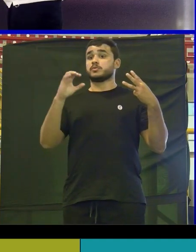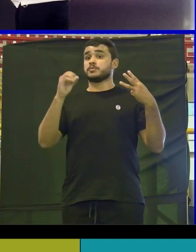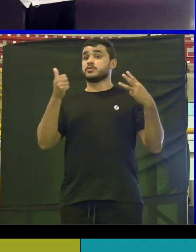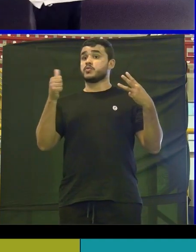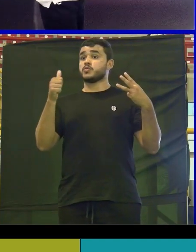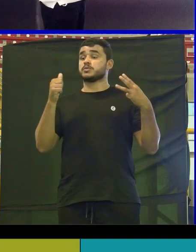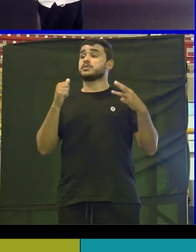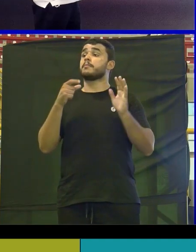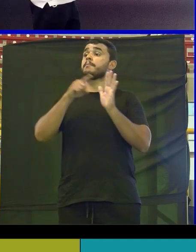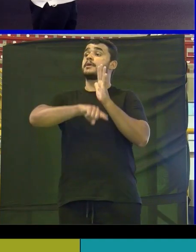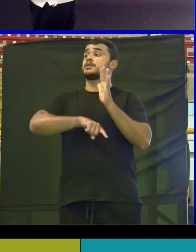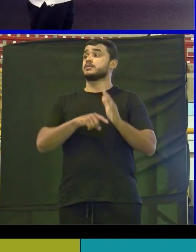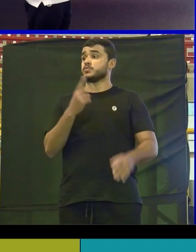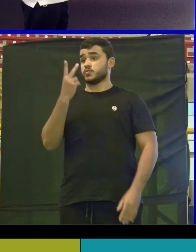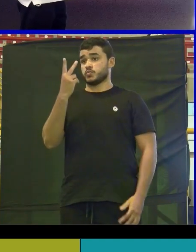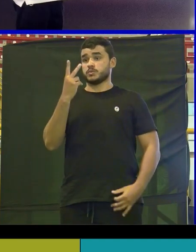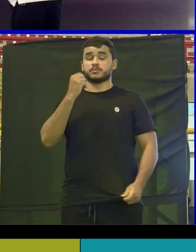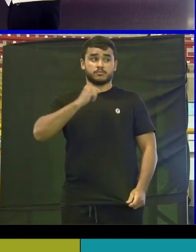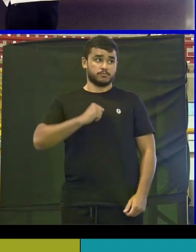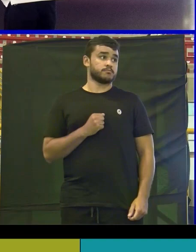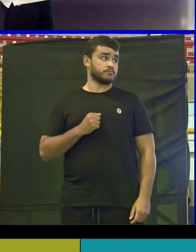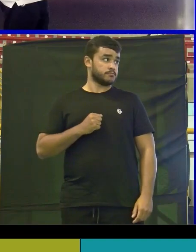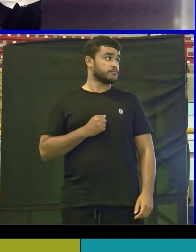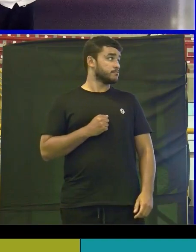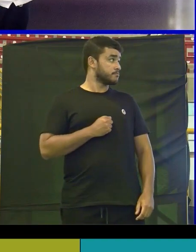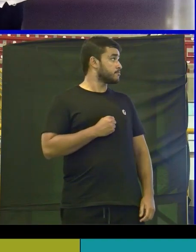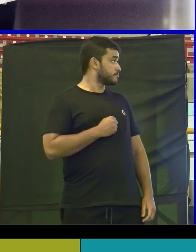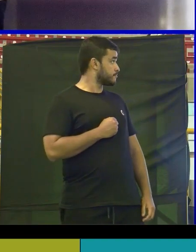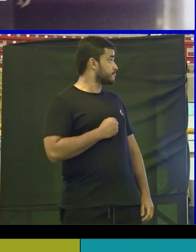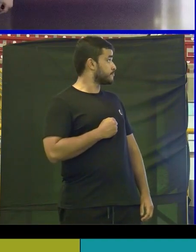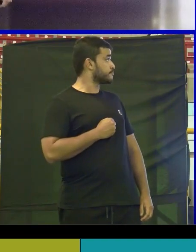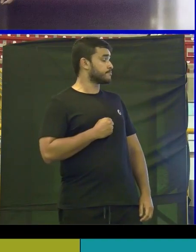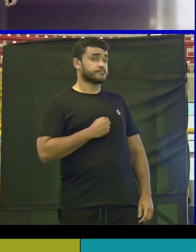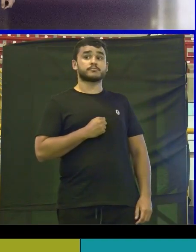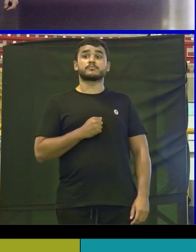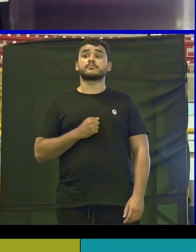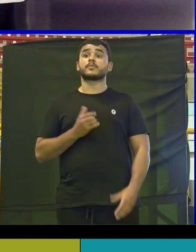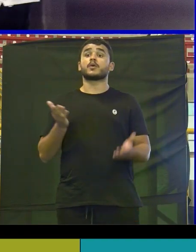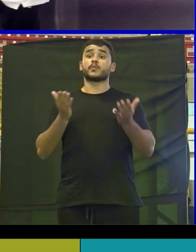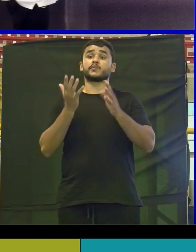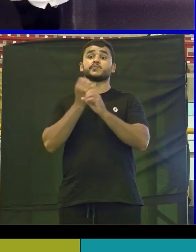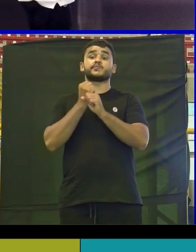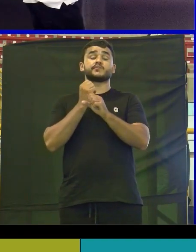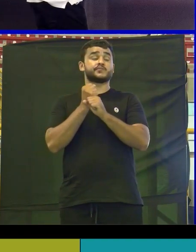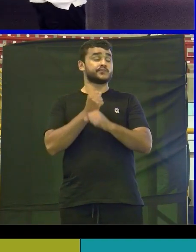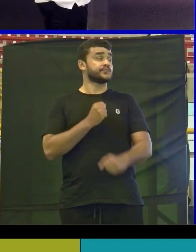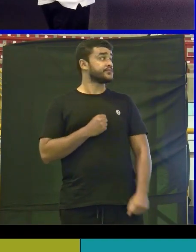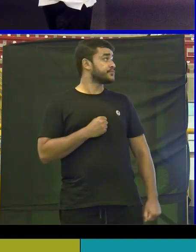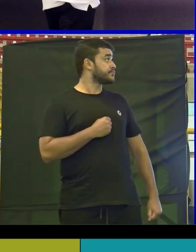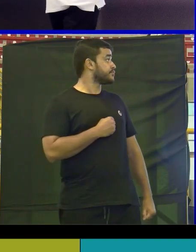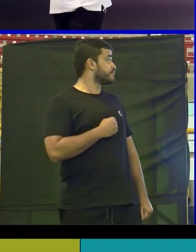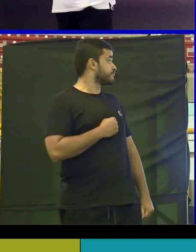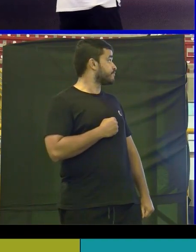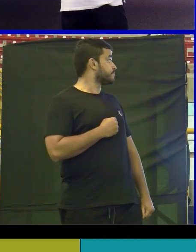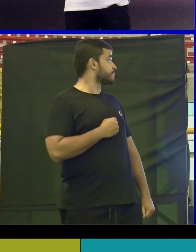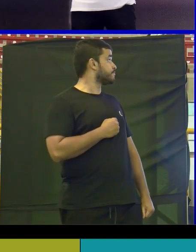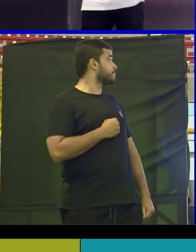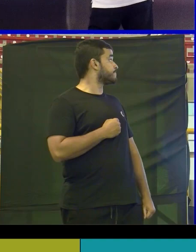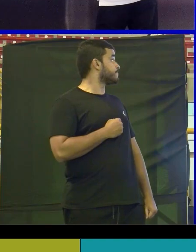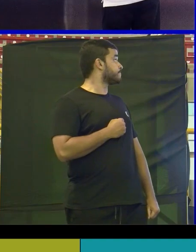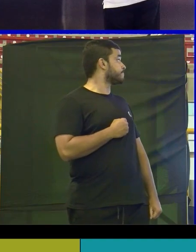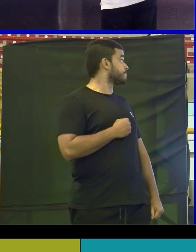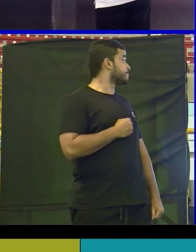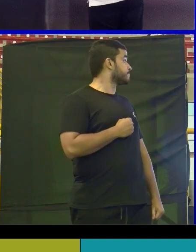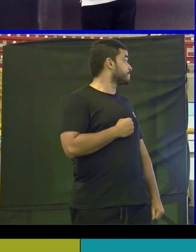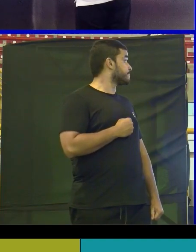menos 2011, 2. Ótimo. Agora eu tenho um outro triângulo também. Esse triângulo aqui, que